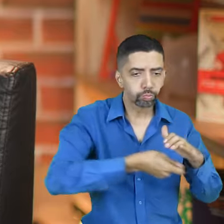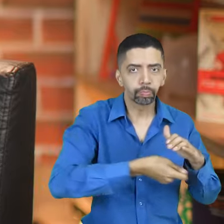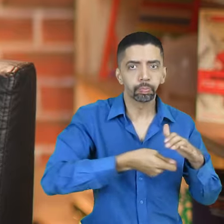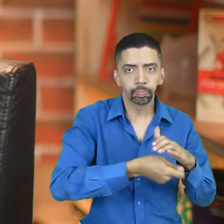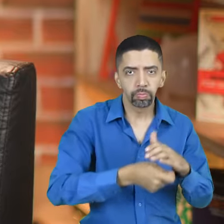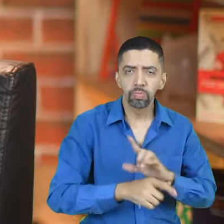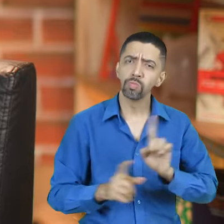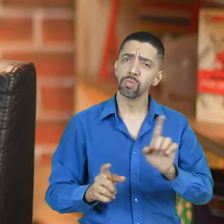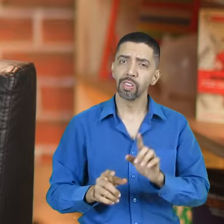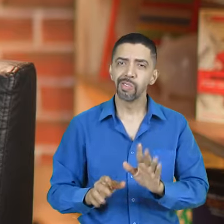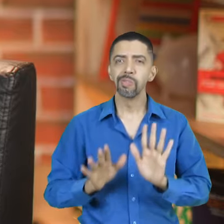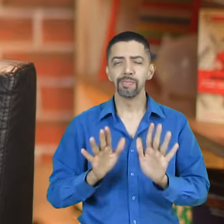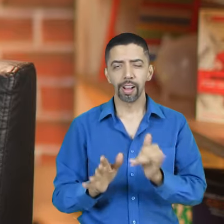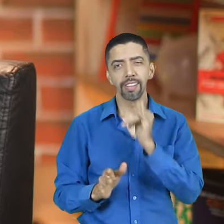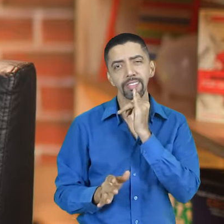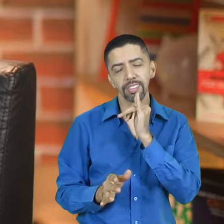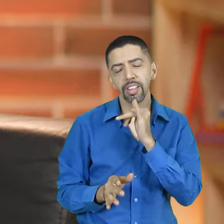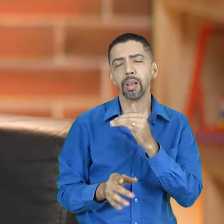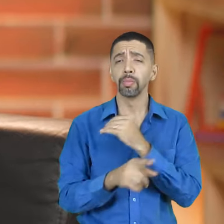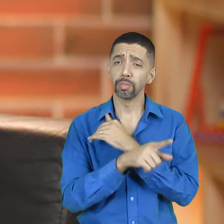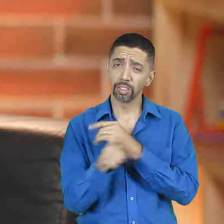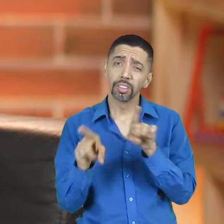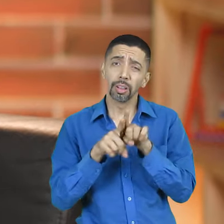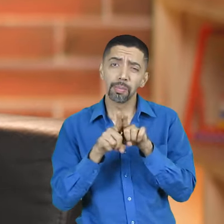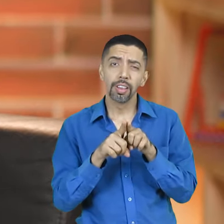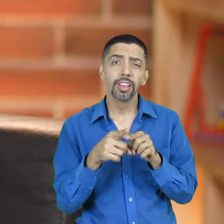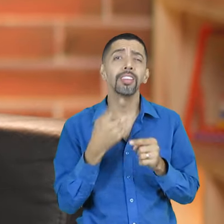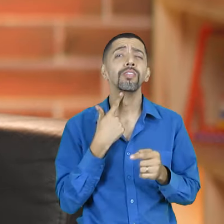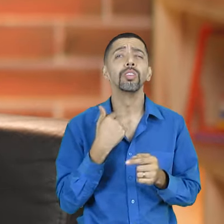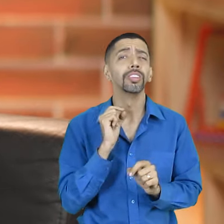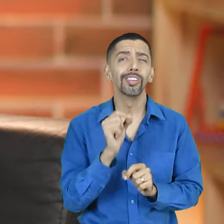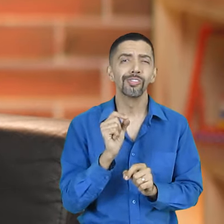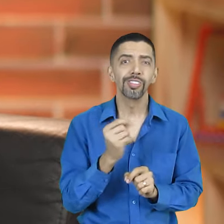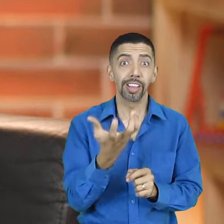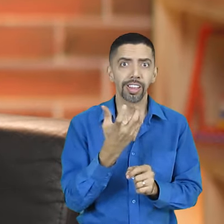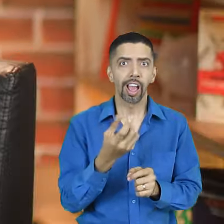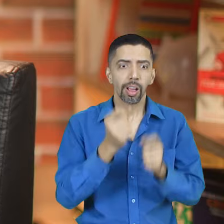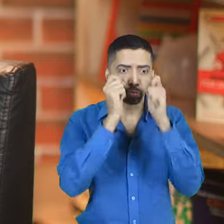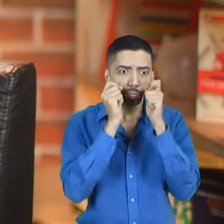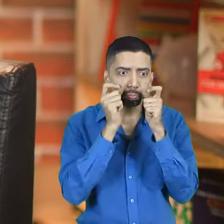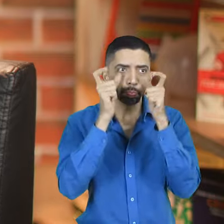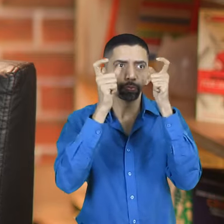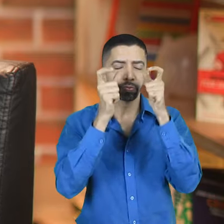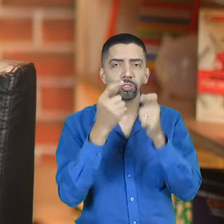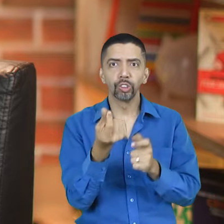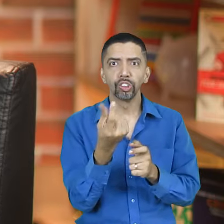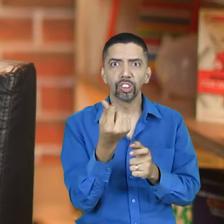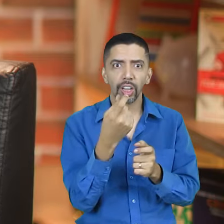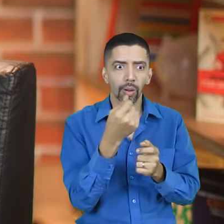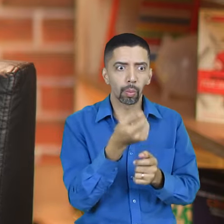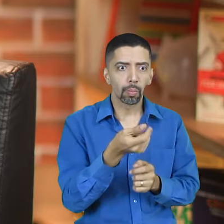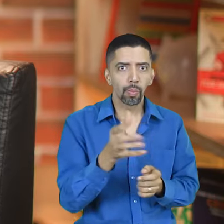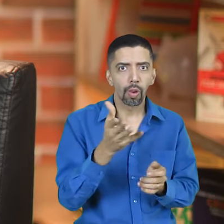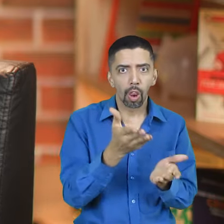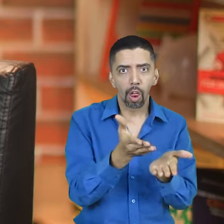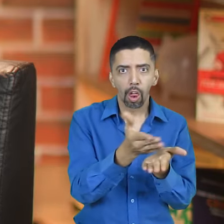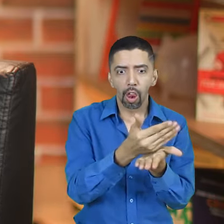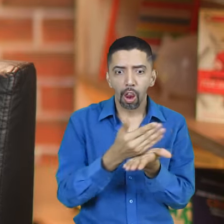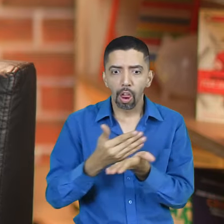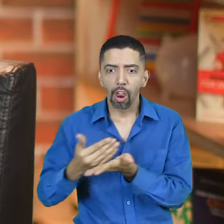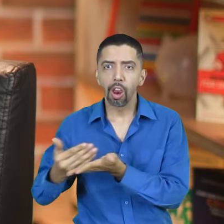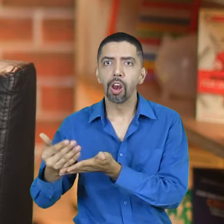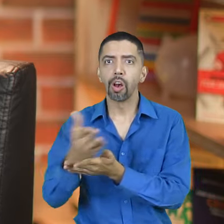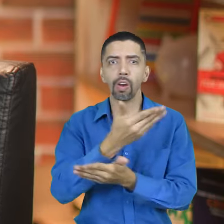Mas a gente quer ganhar mais dinheiro. É natural também. Todos nós queremos. Então eu quero aqui colocar o seguinte. Não